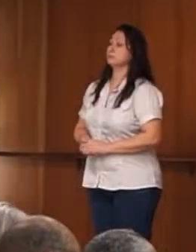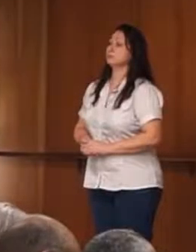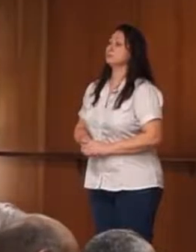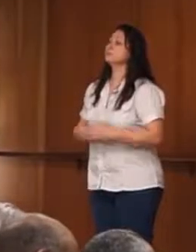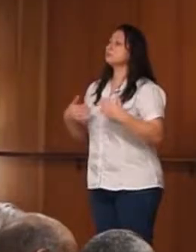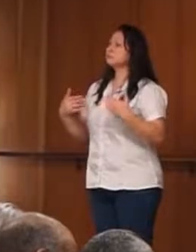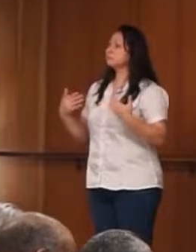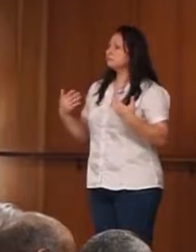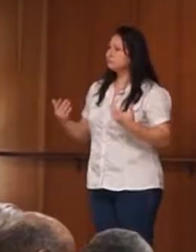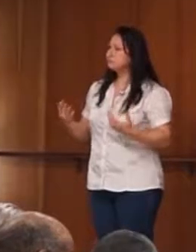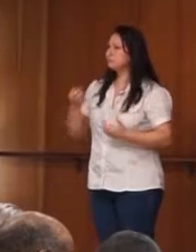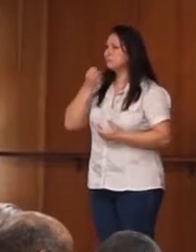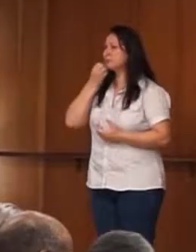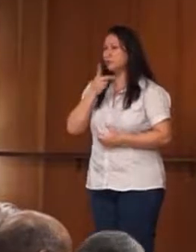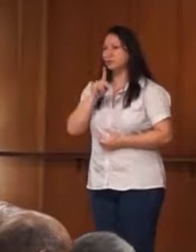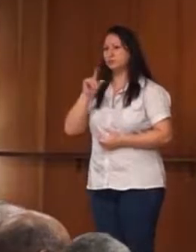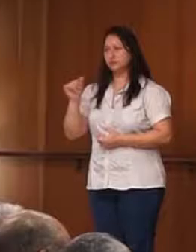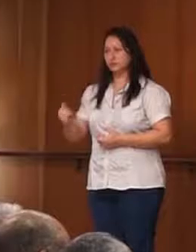Bom dia.